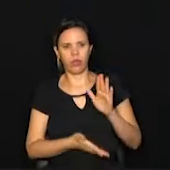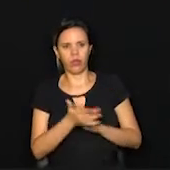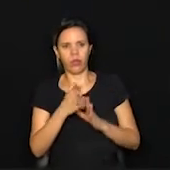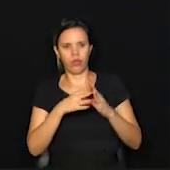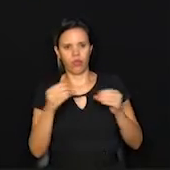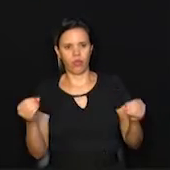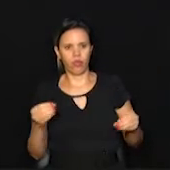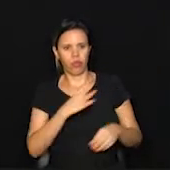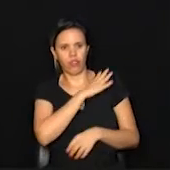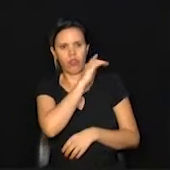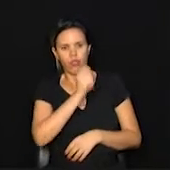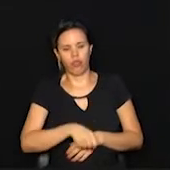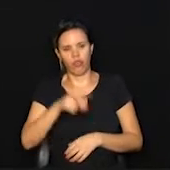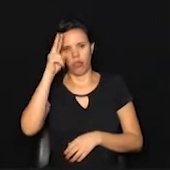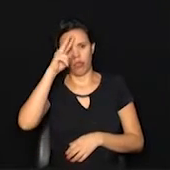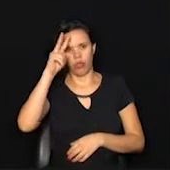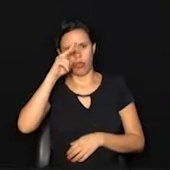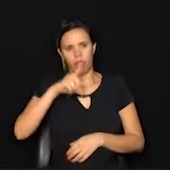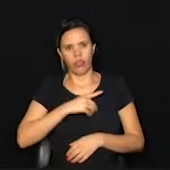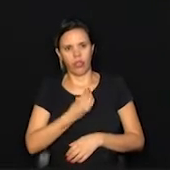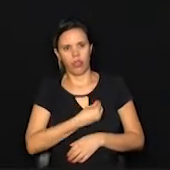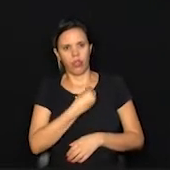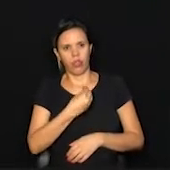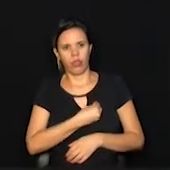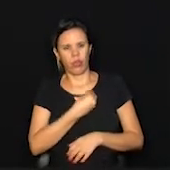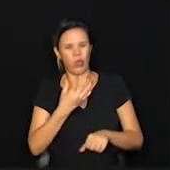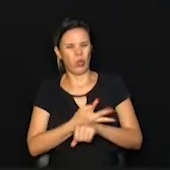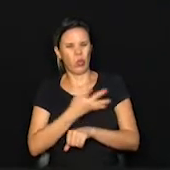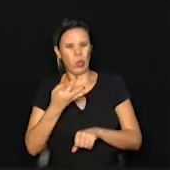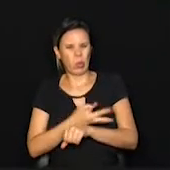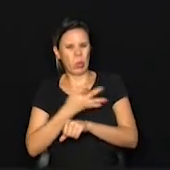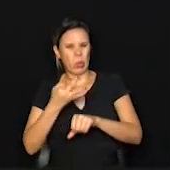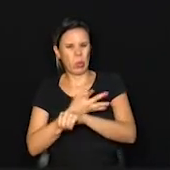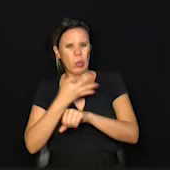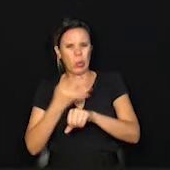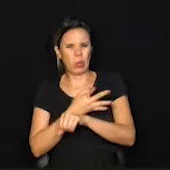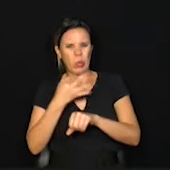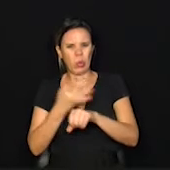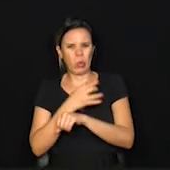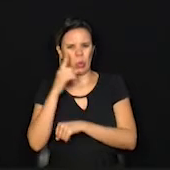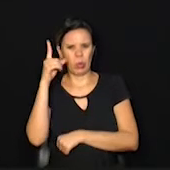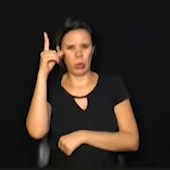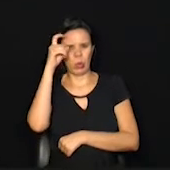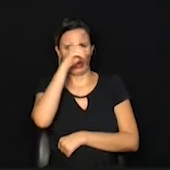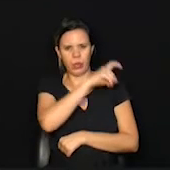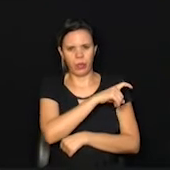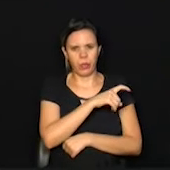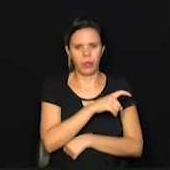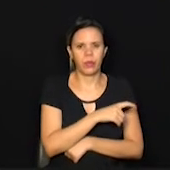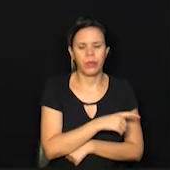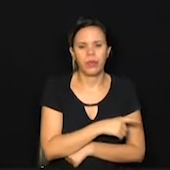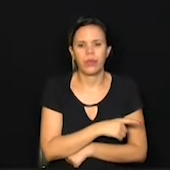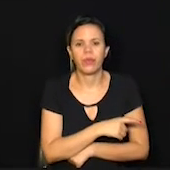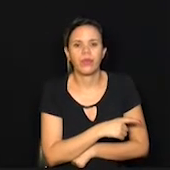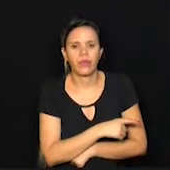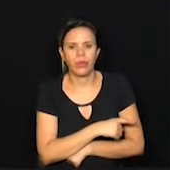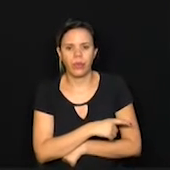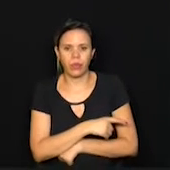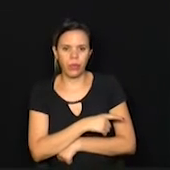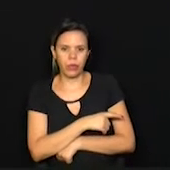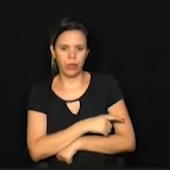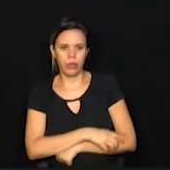ditadura e eu lembro que a gente tinha para cuidar muito difícil mas muito difícil e e e